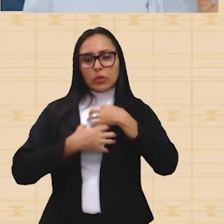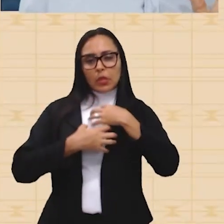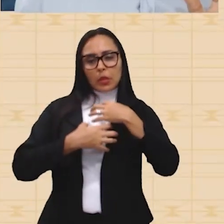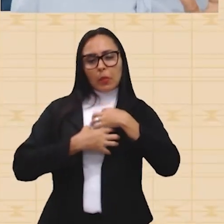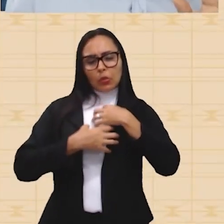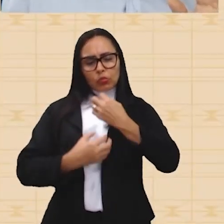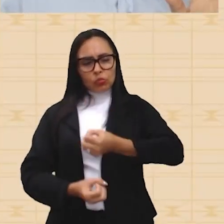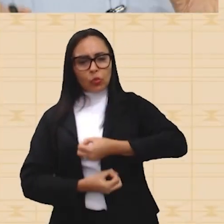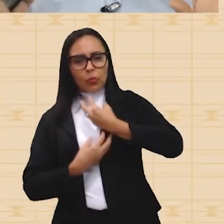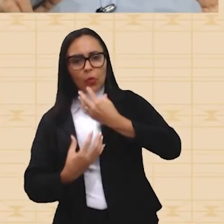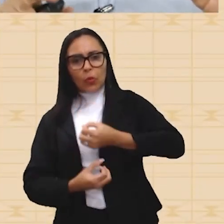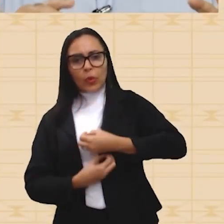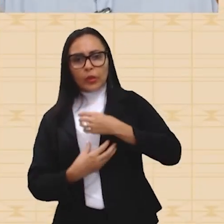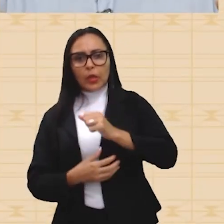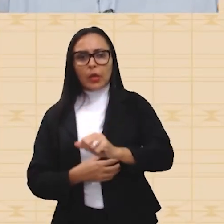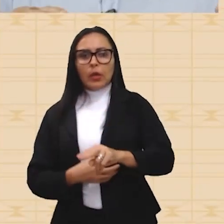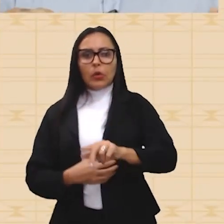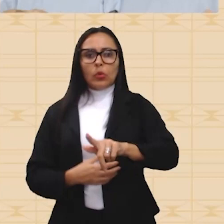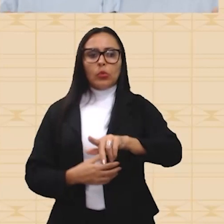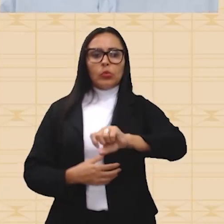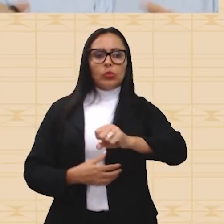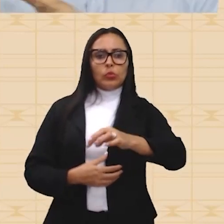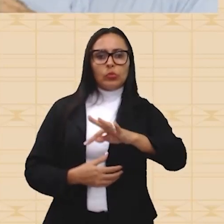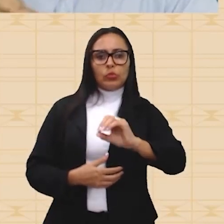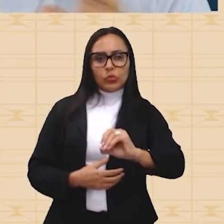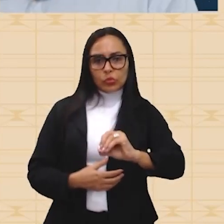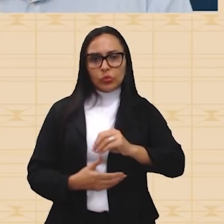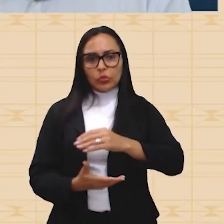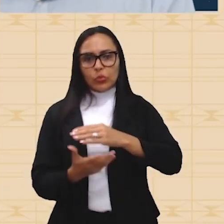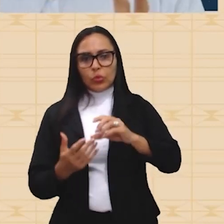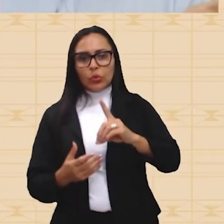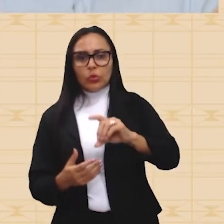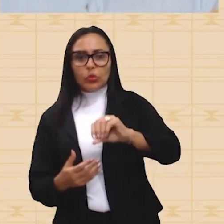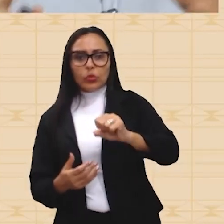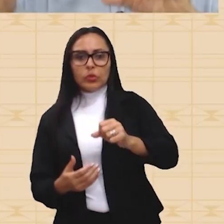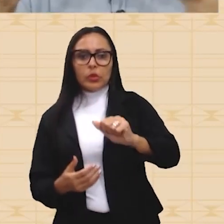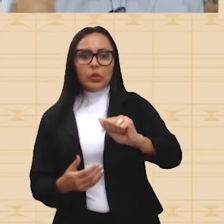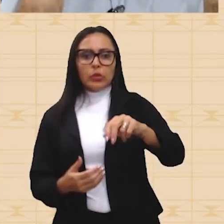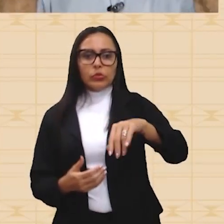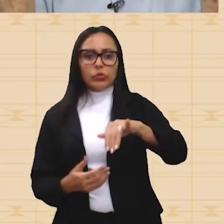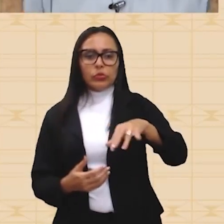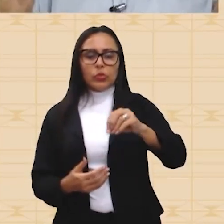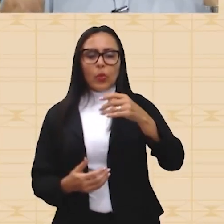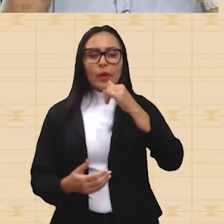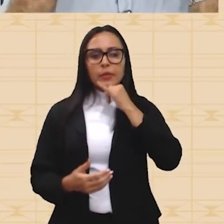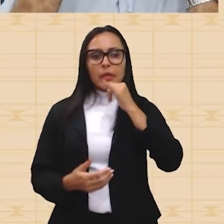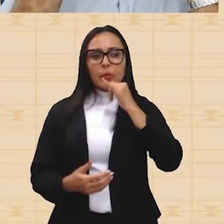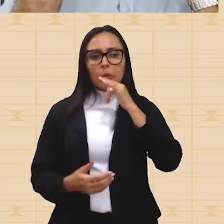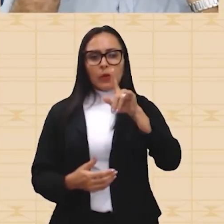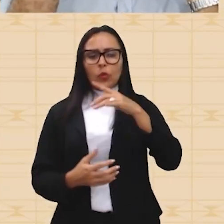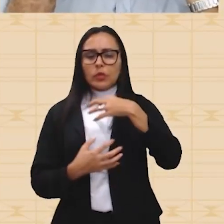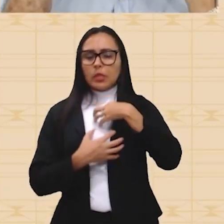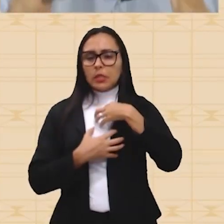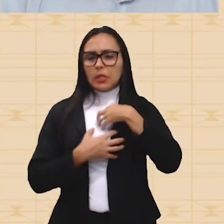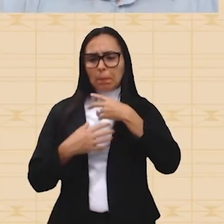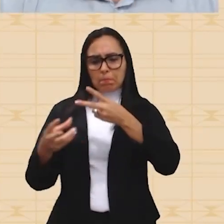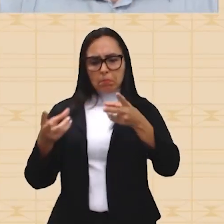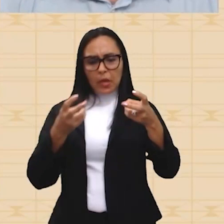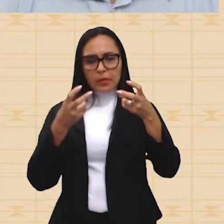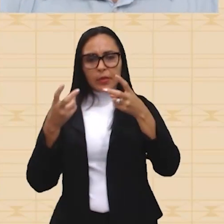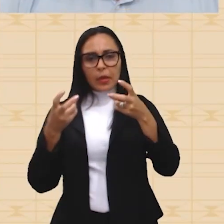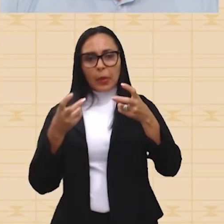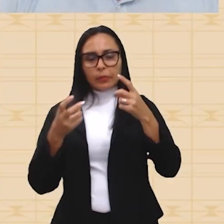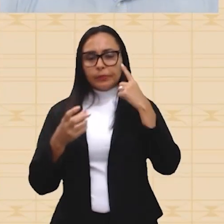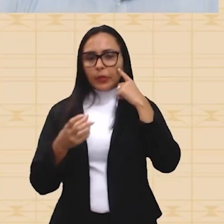aí, Augusto dos Anjos. Eu estou partindo para a literatura portuguesa e brasileira como exemplo para que você sinta mais ou menos, né, a coisa.